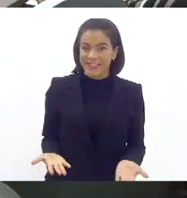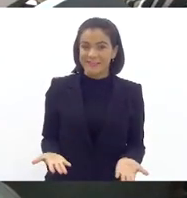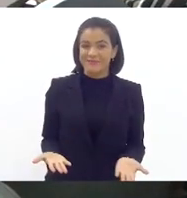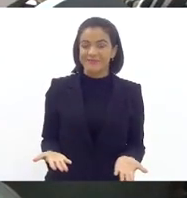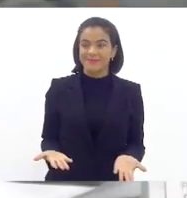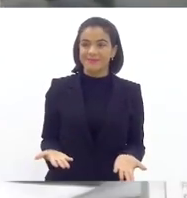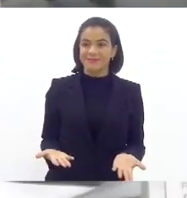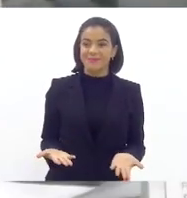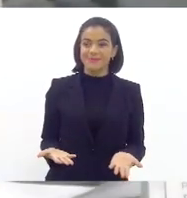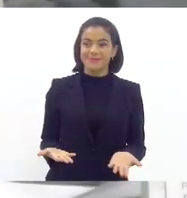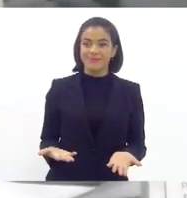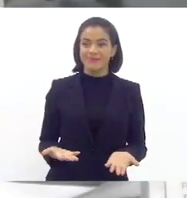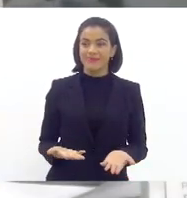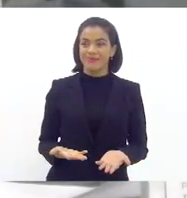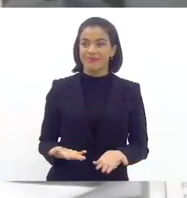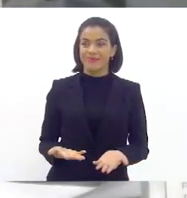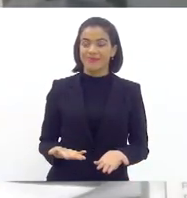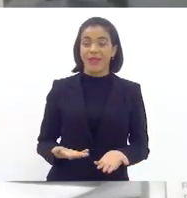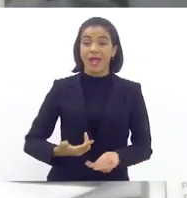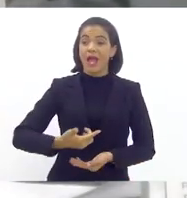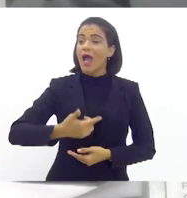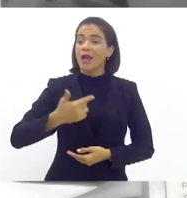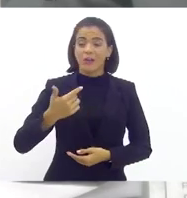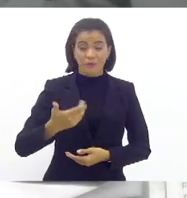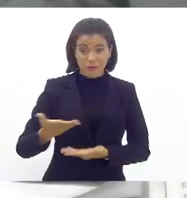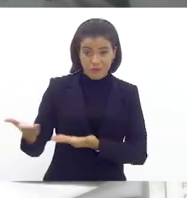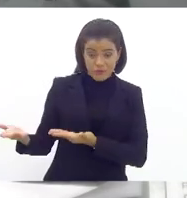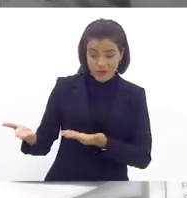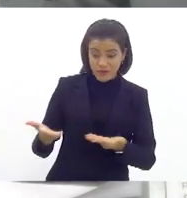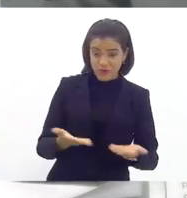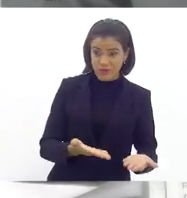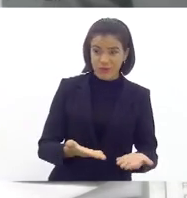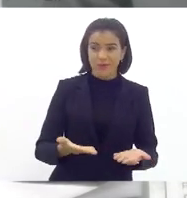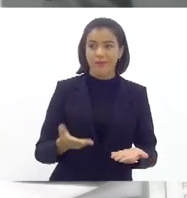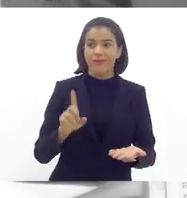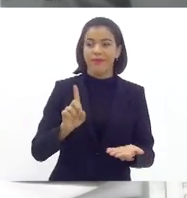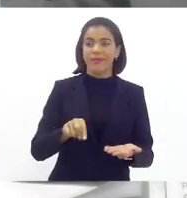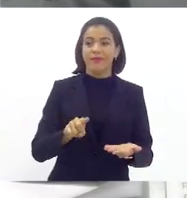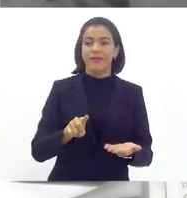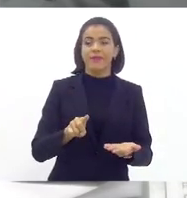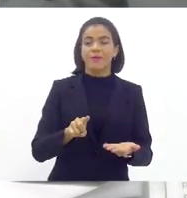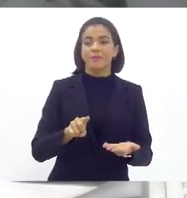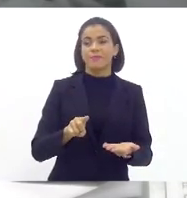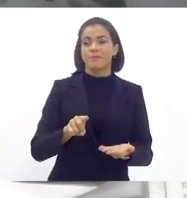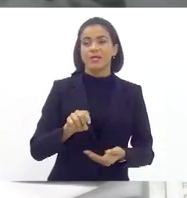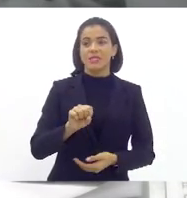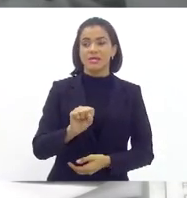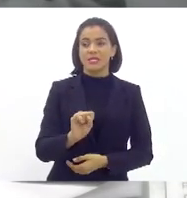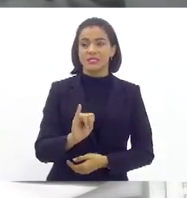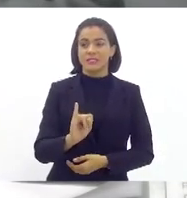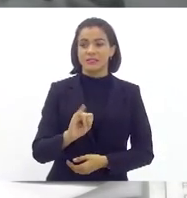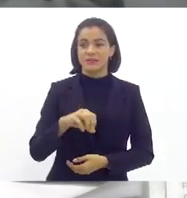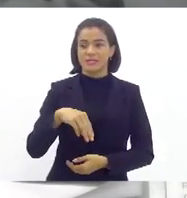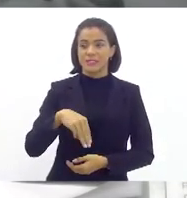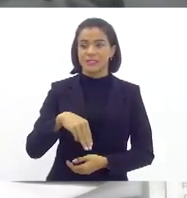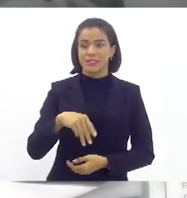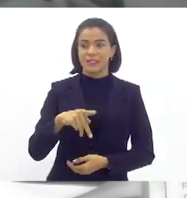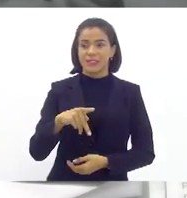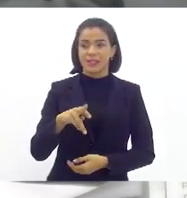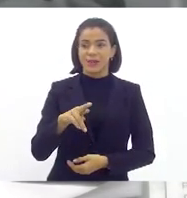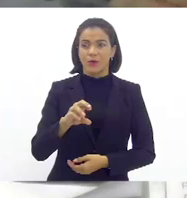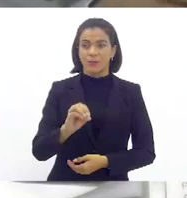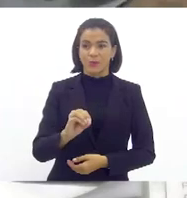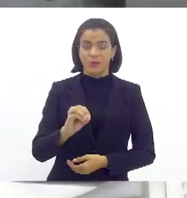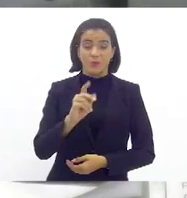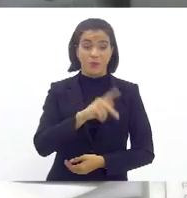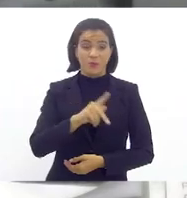o próximo que eu vou chamar é o Simpro, professor Márcio Franco,